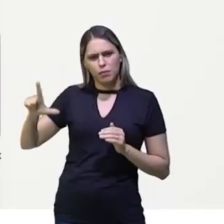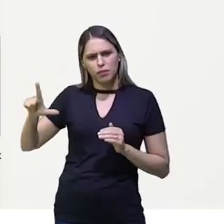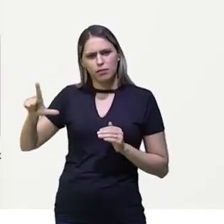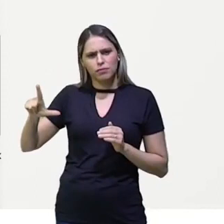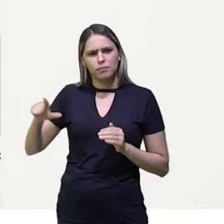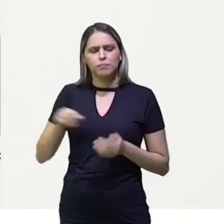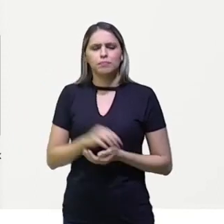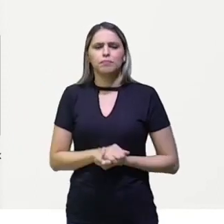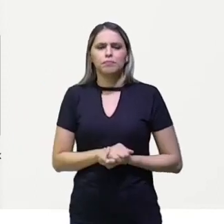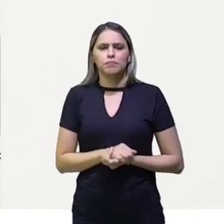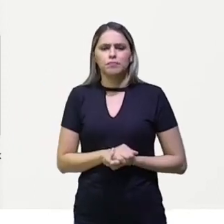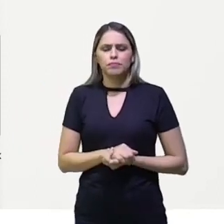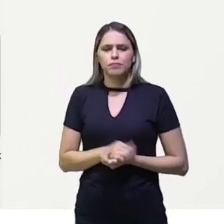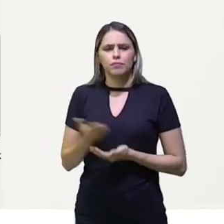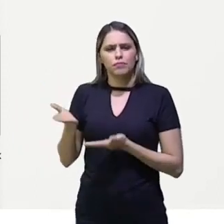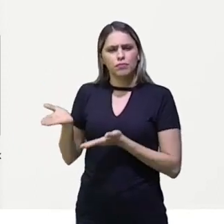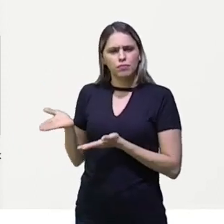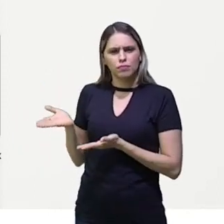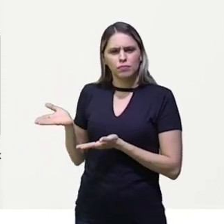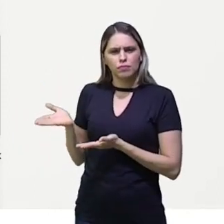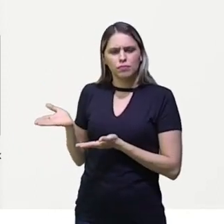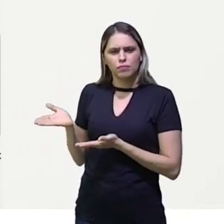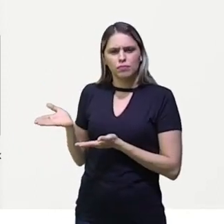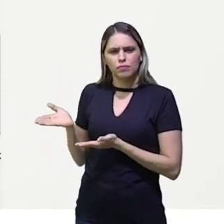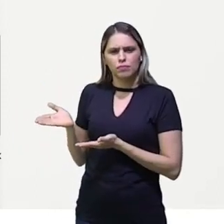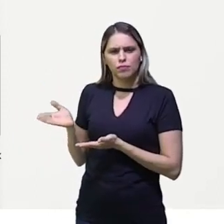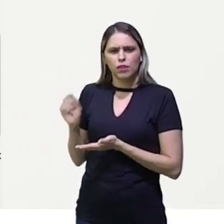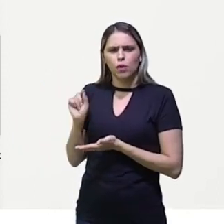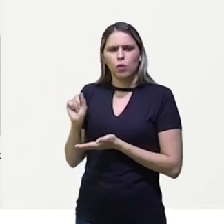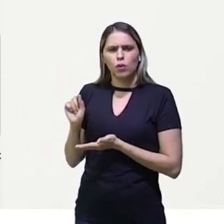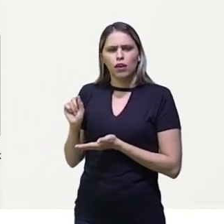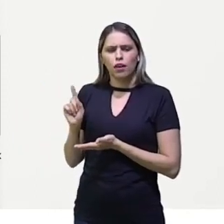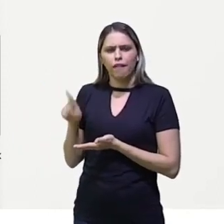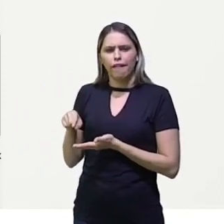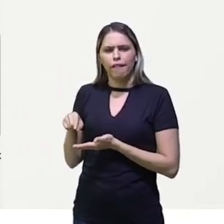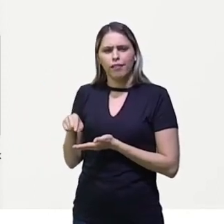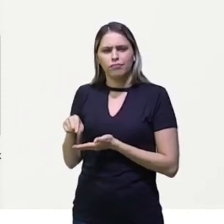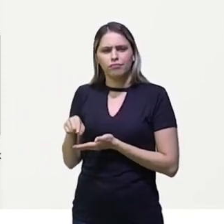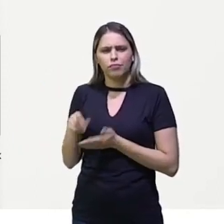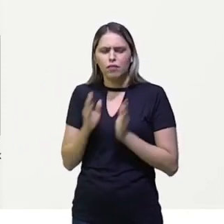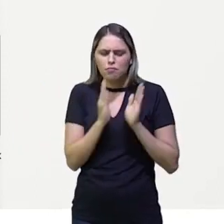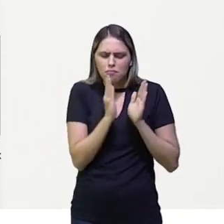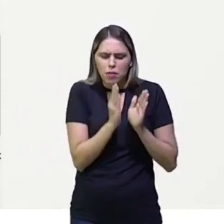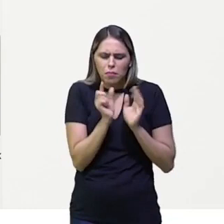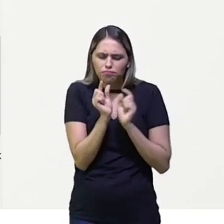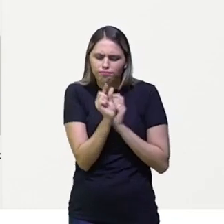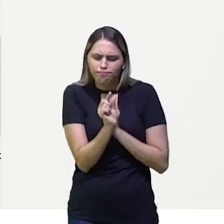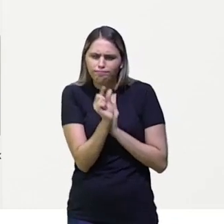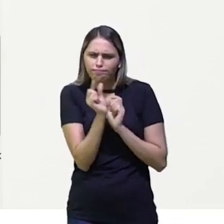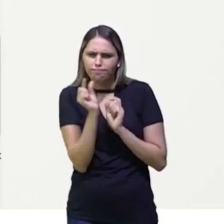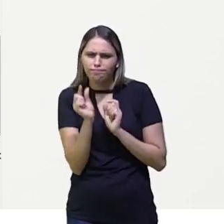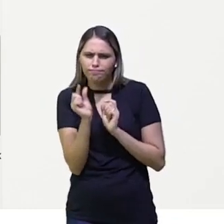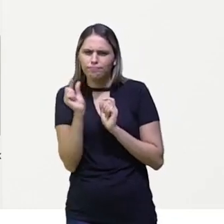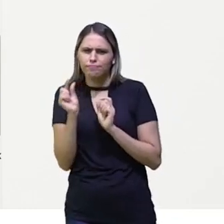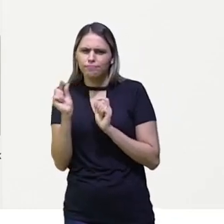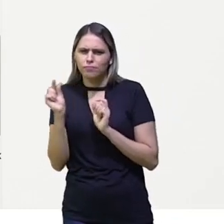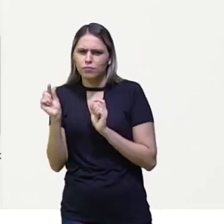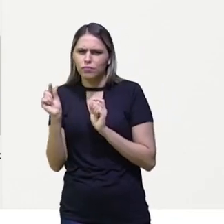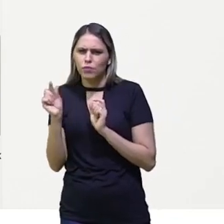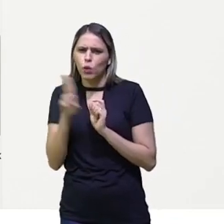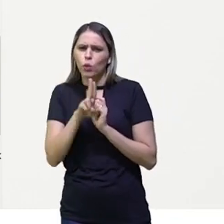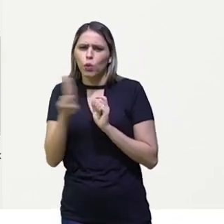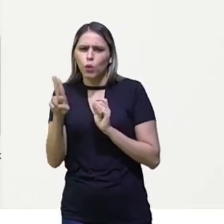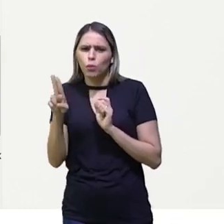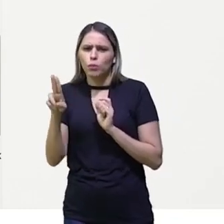Nesse milímetro aqui, é de um tamanho de um espaço desse pequenininho para o outro, chamamos